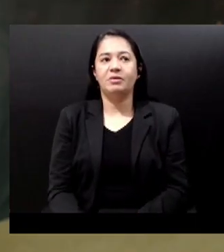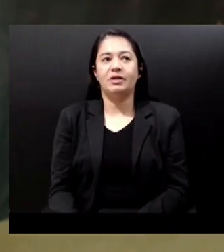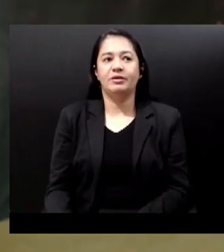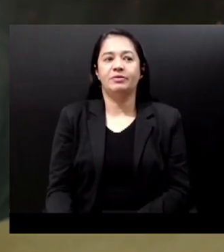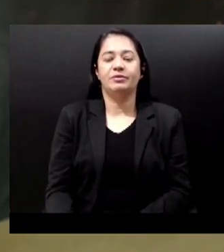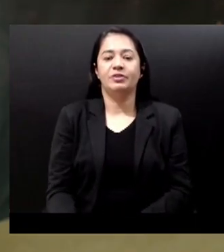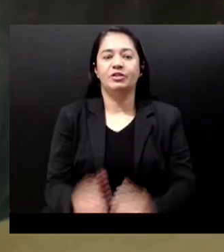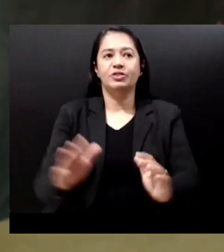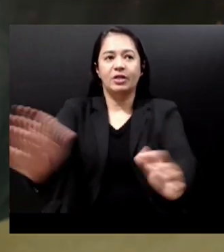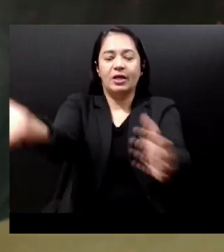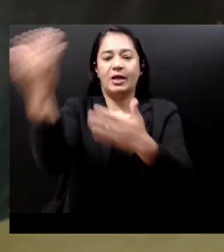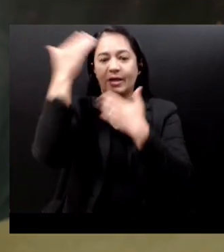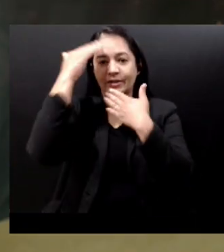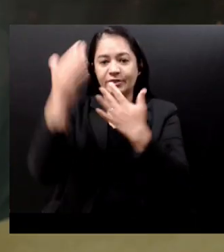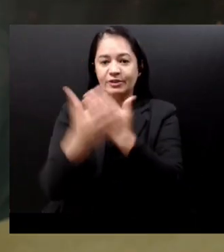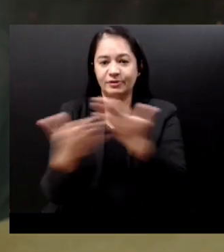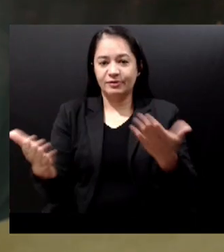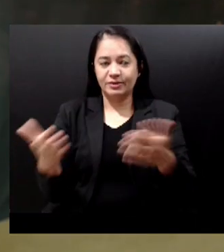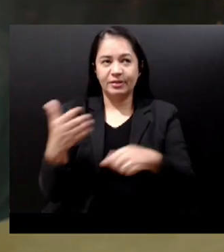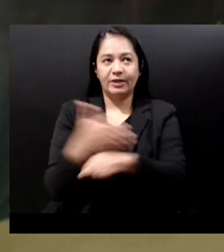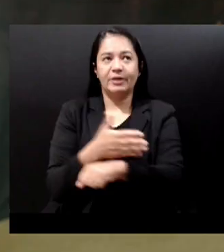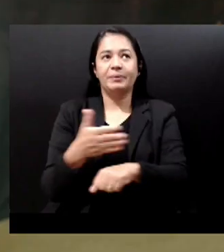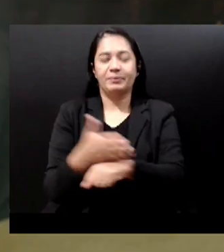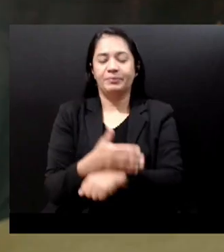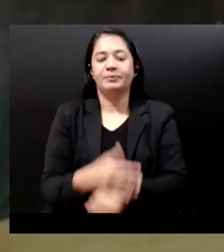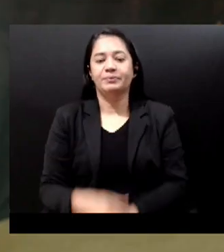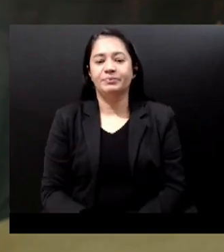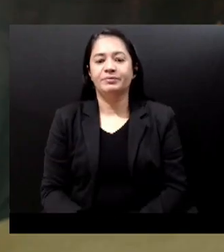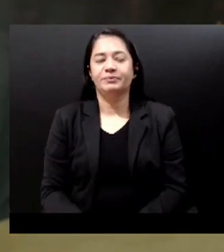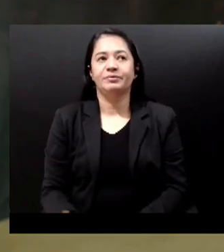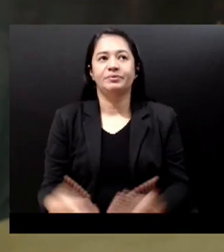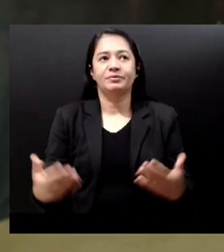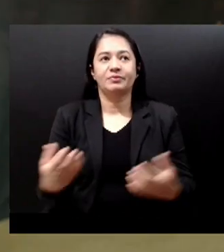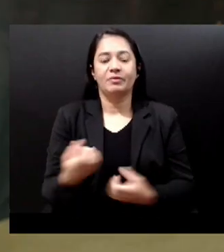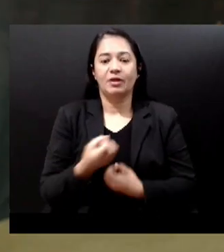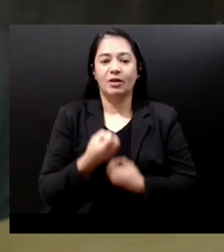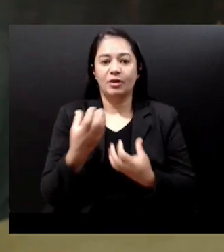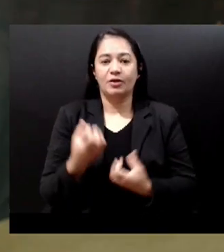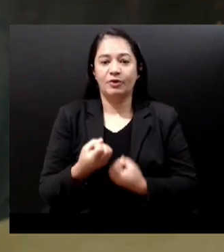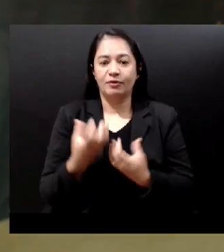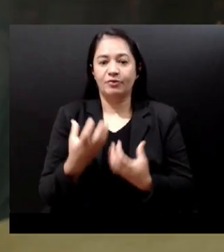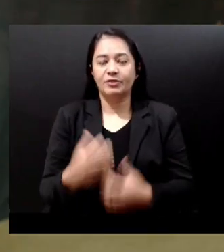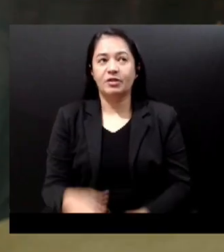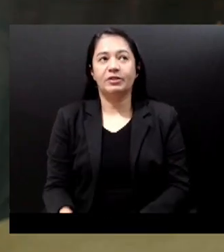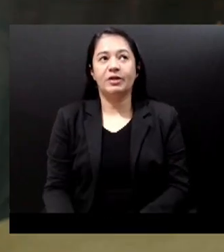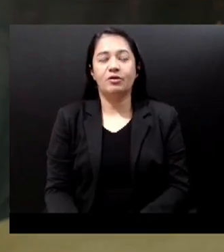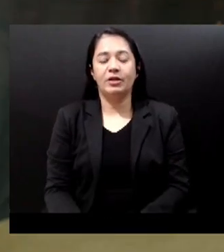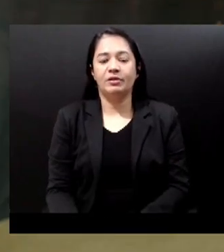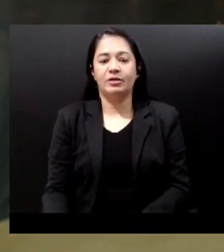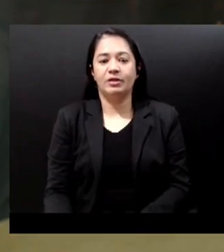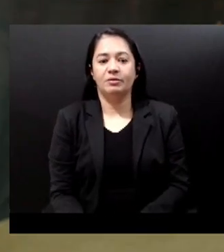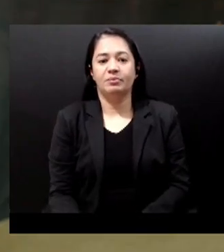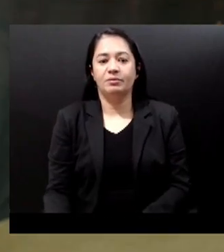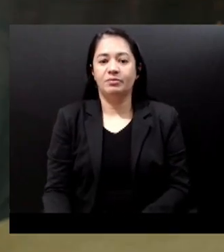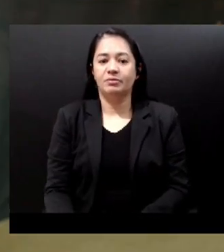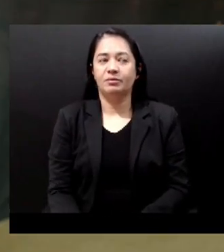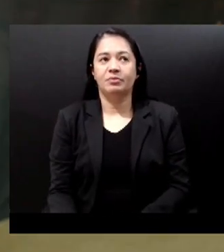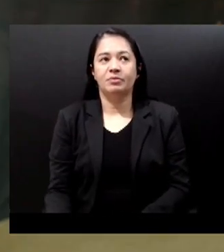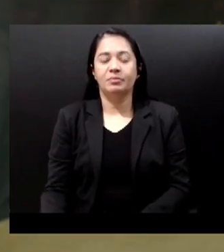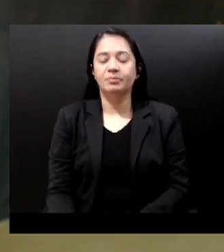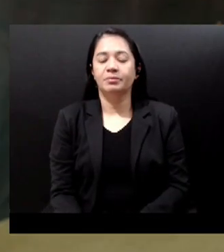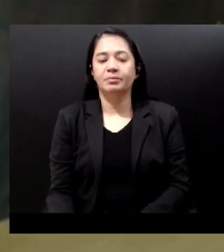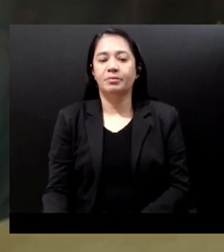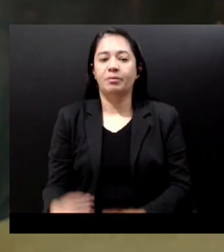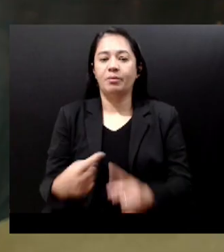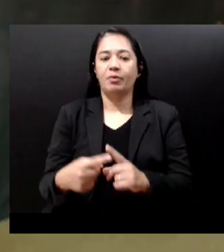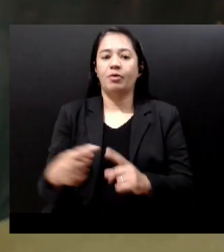contribuiu. Muito bem, vamos com mais informações. Legislativo de Campinas, a Comissão de Economia e de Defesa dos Direitos do